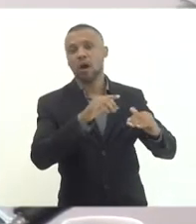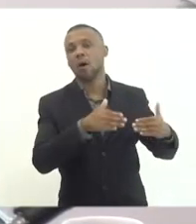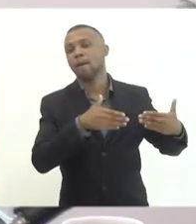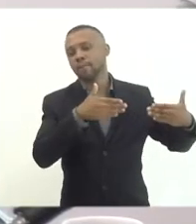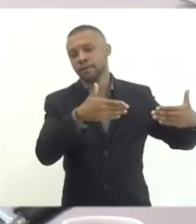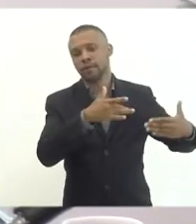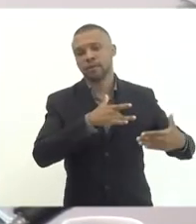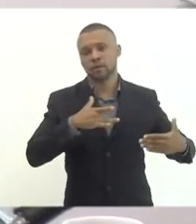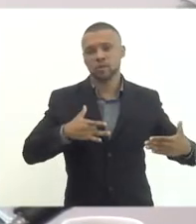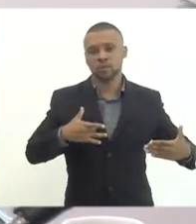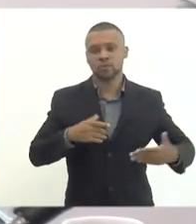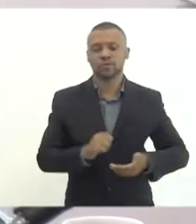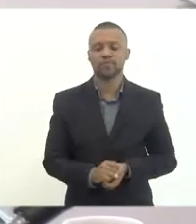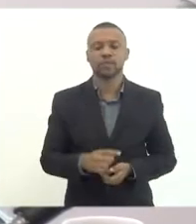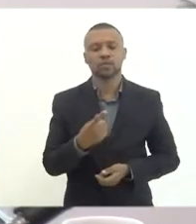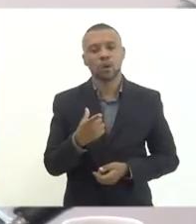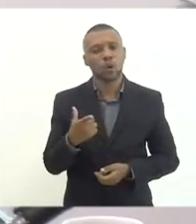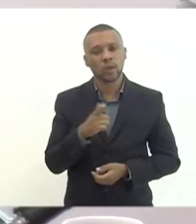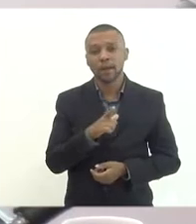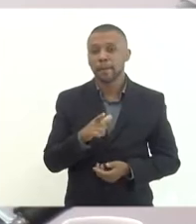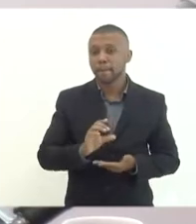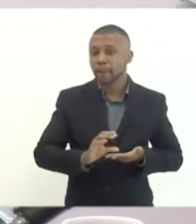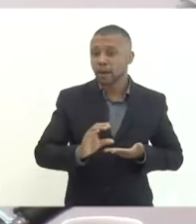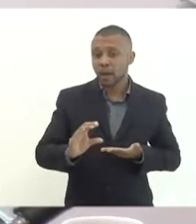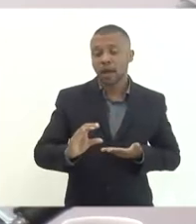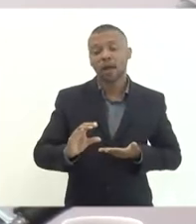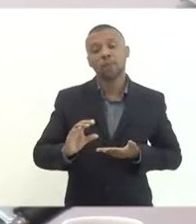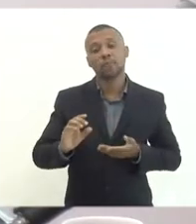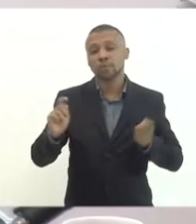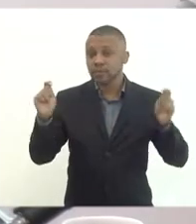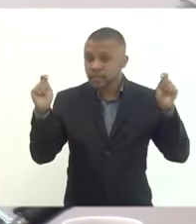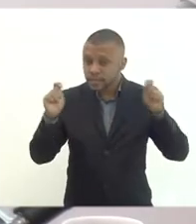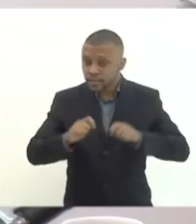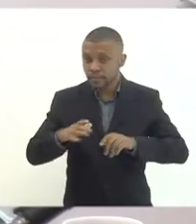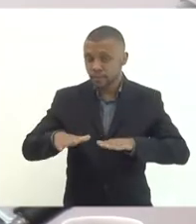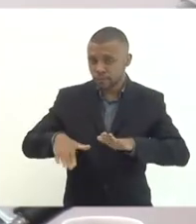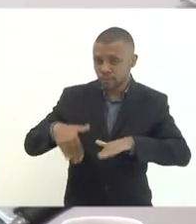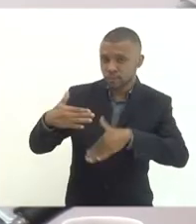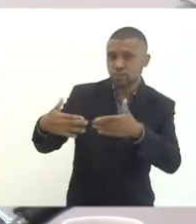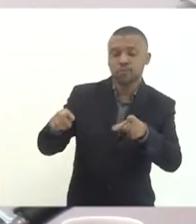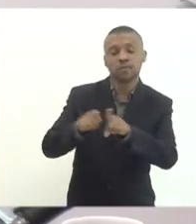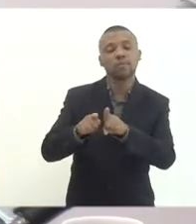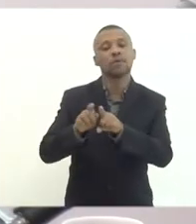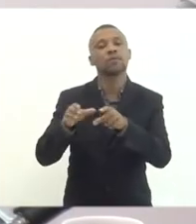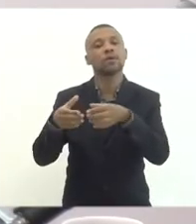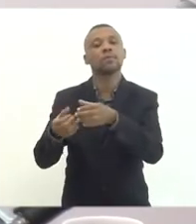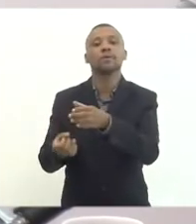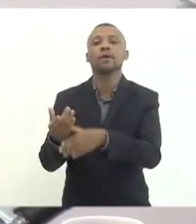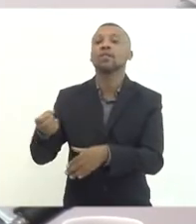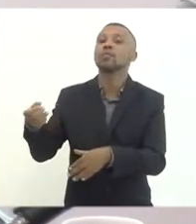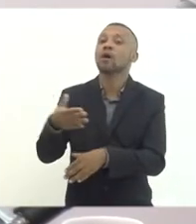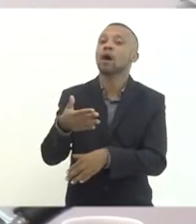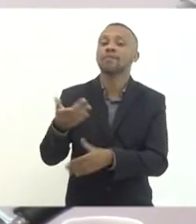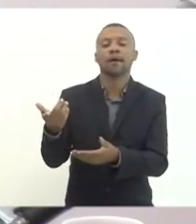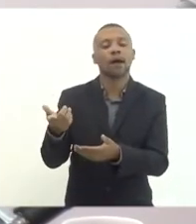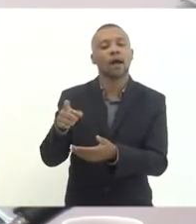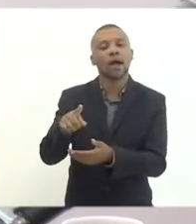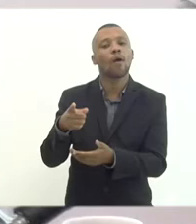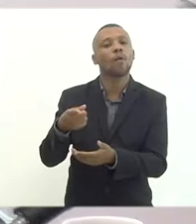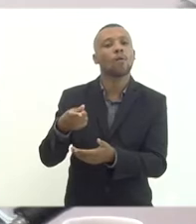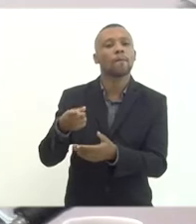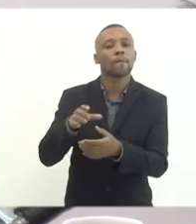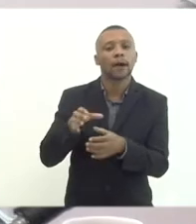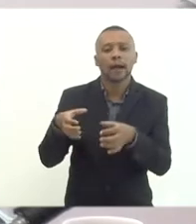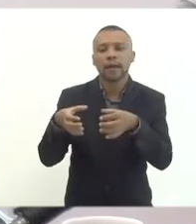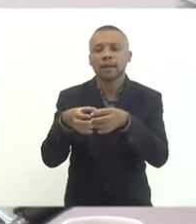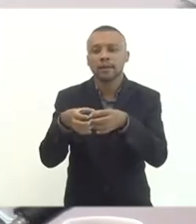e a gente paga por desempenho por equipe nova implantada também então chama de um componente de sustentabilidade por uma coisa que